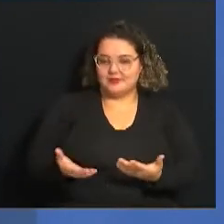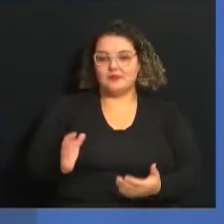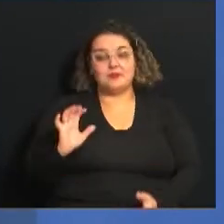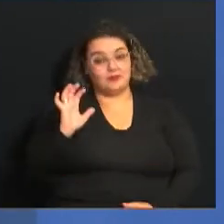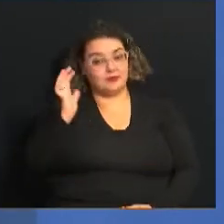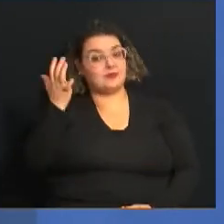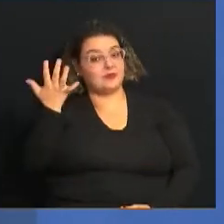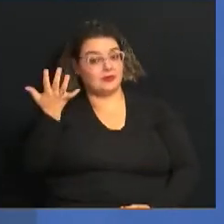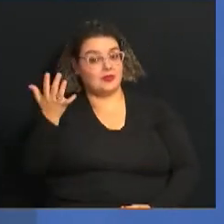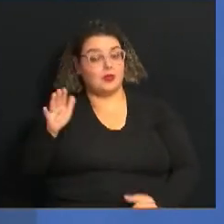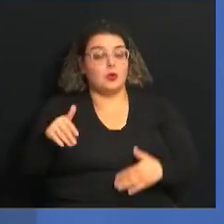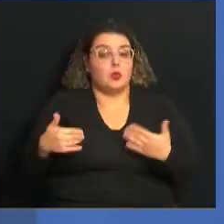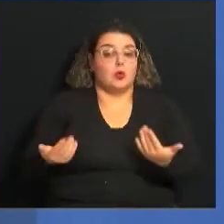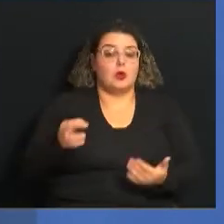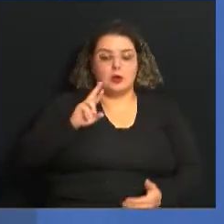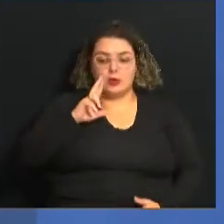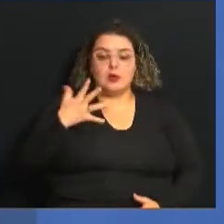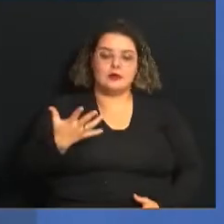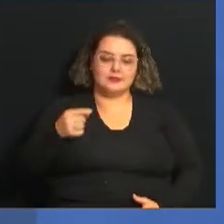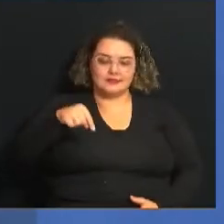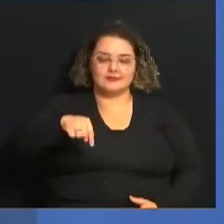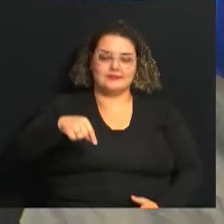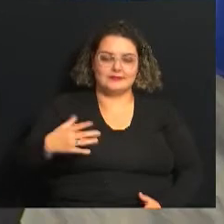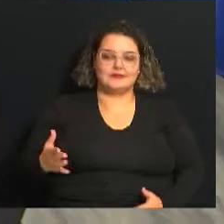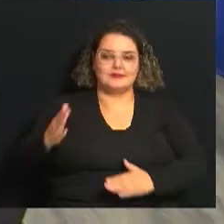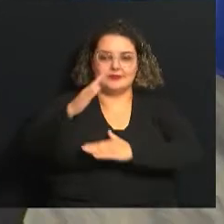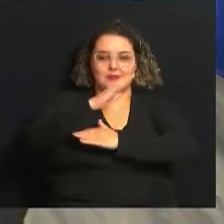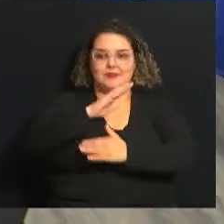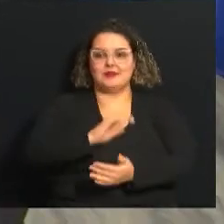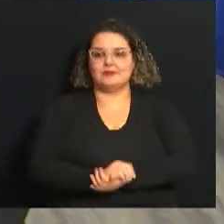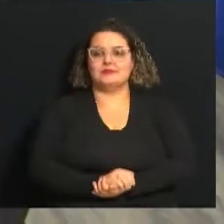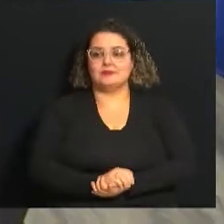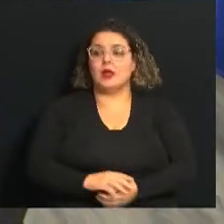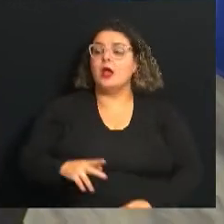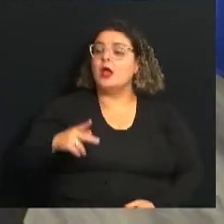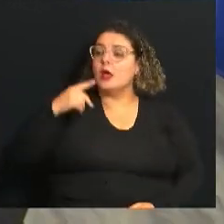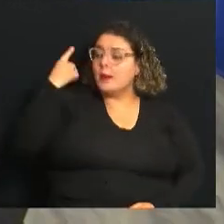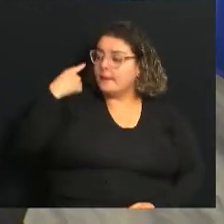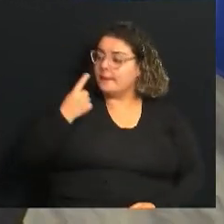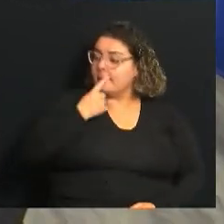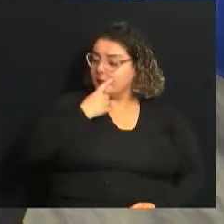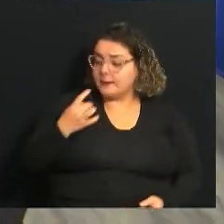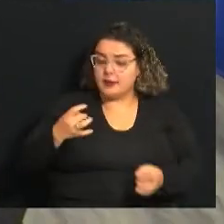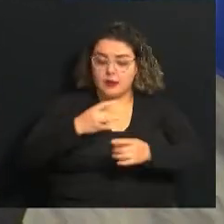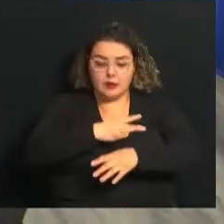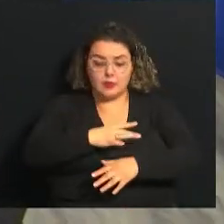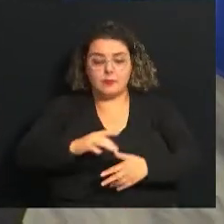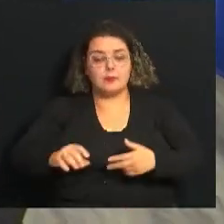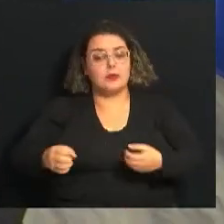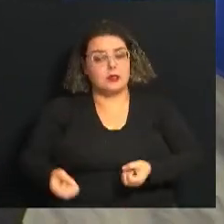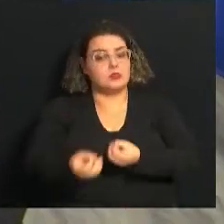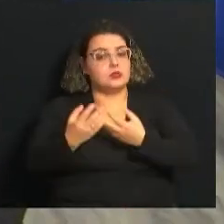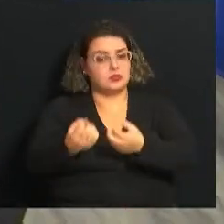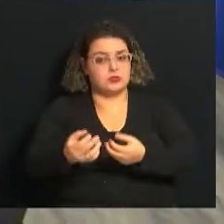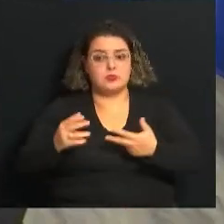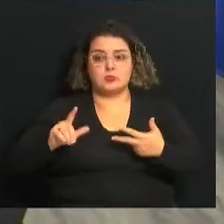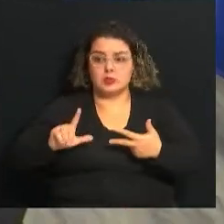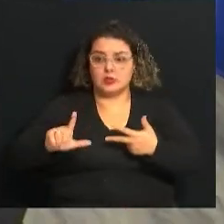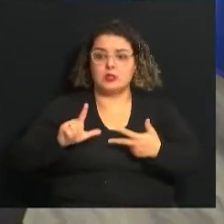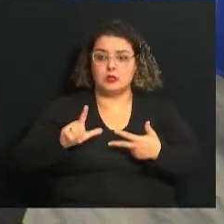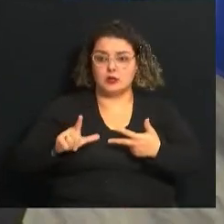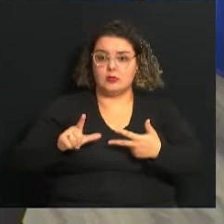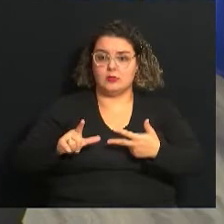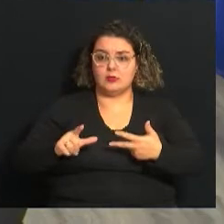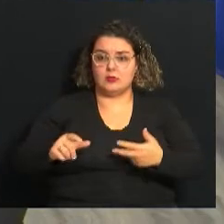e qual o resultado desses eventos aqui no Câmara Notícia. E Mirna Abreu, para encerrarmos as notícias do Legislativo, foi publicado